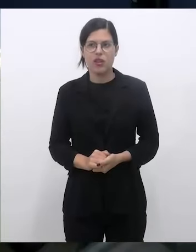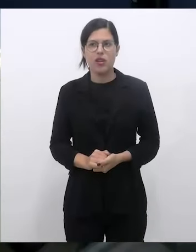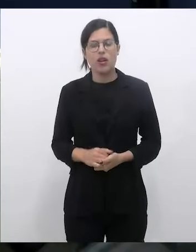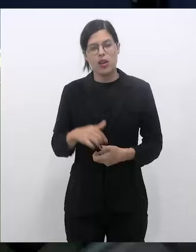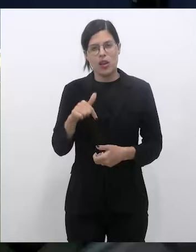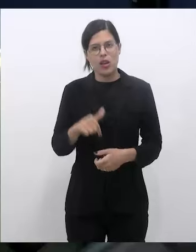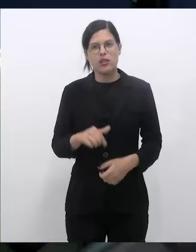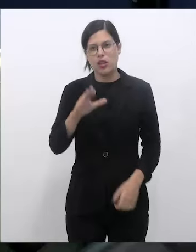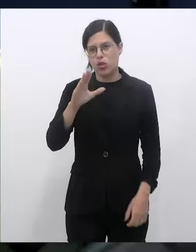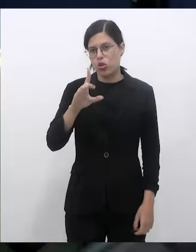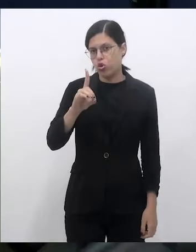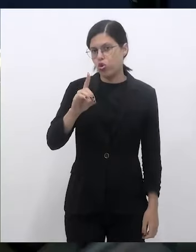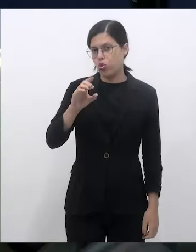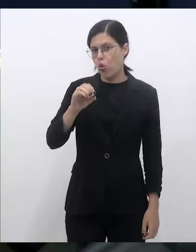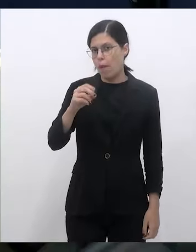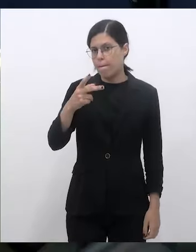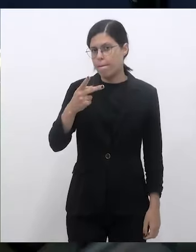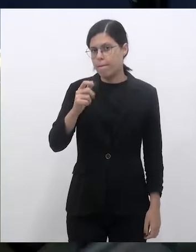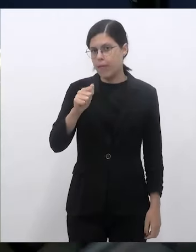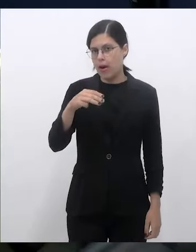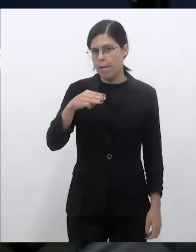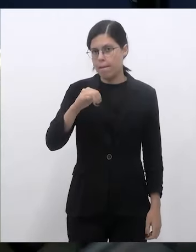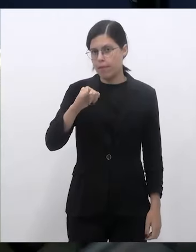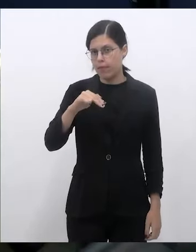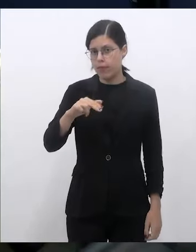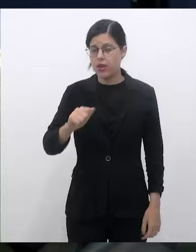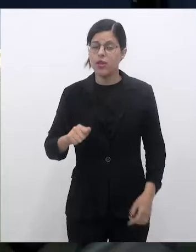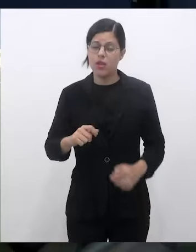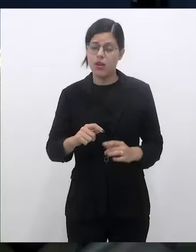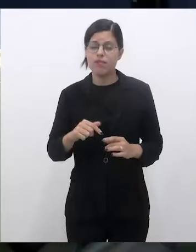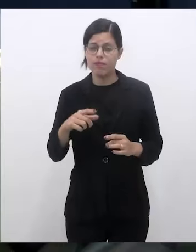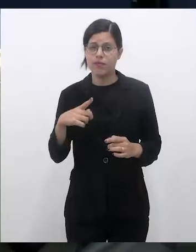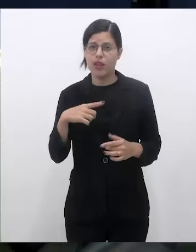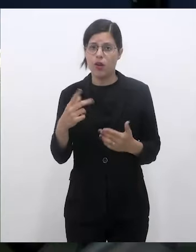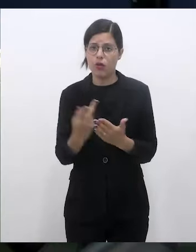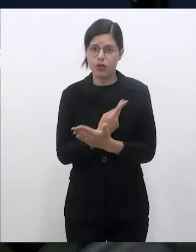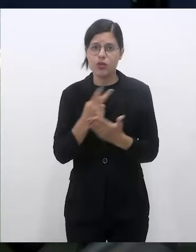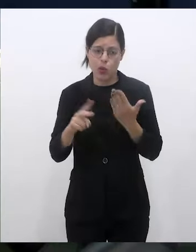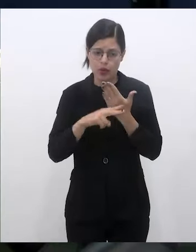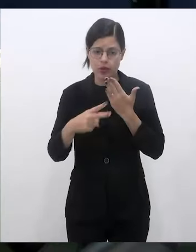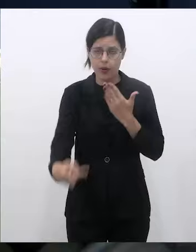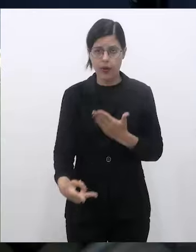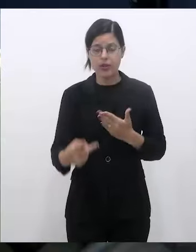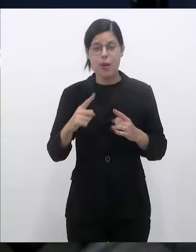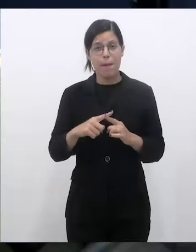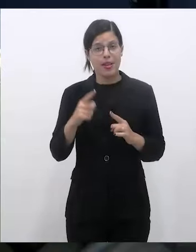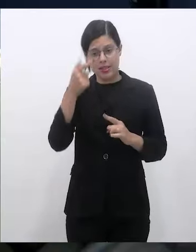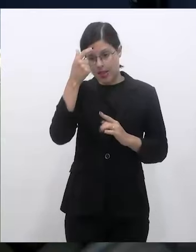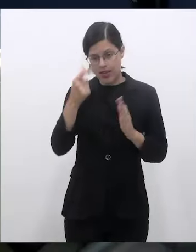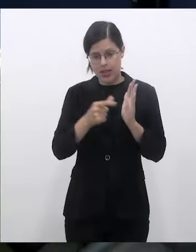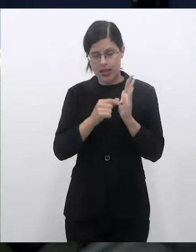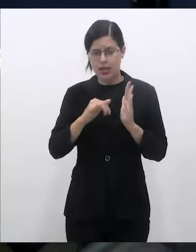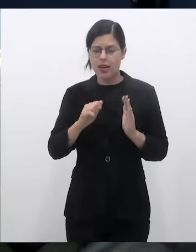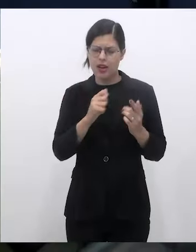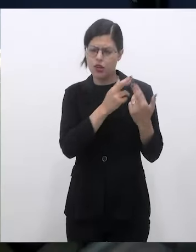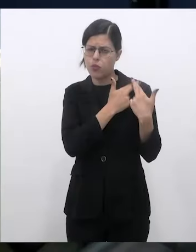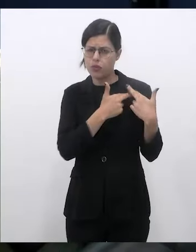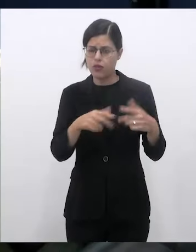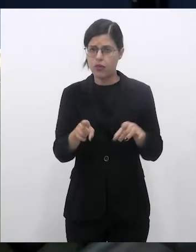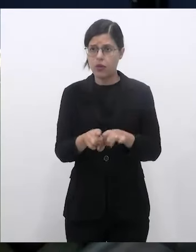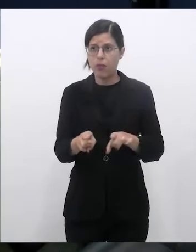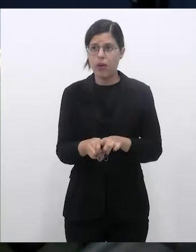Todo esse surto de dopamina tem causado isso. Mas a IA tem sido muito responsável. Se você não consegue responder uma